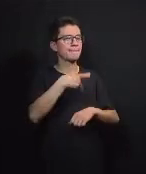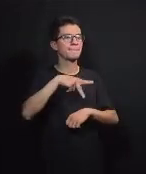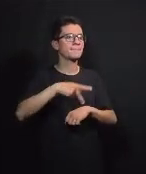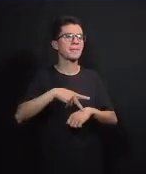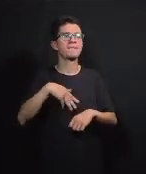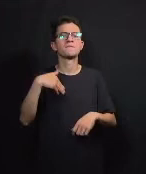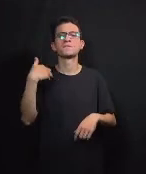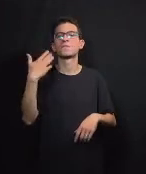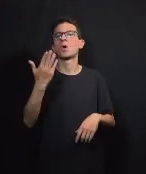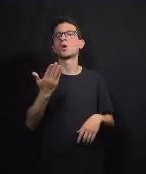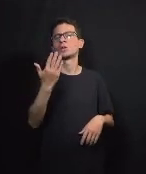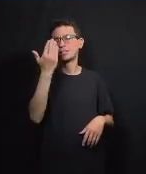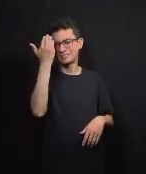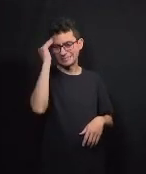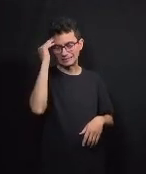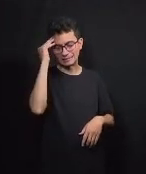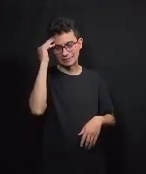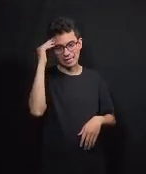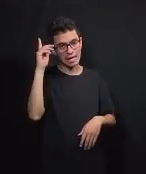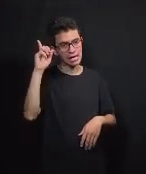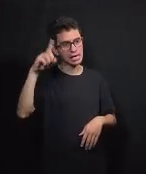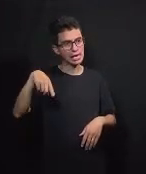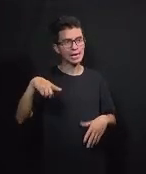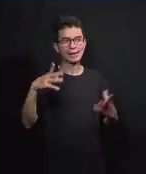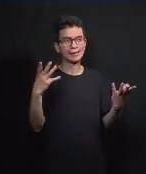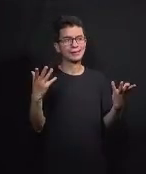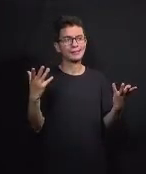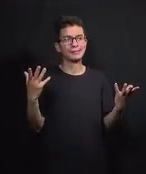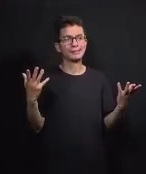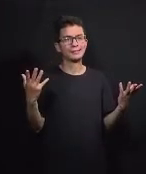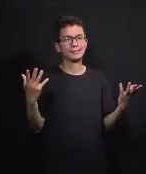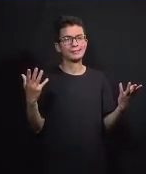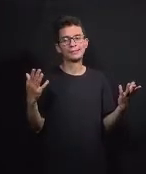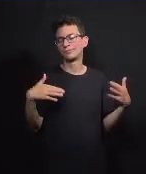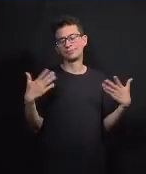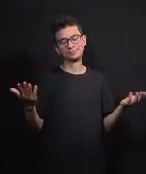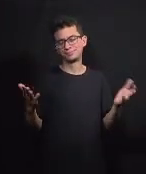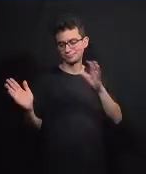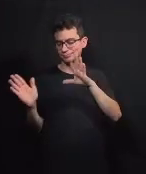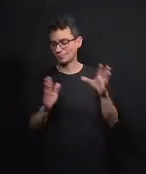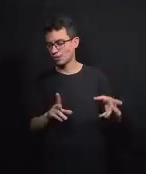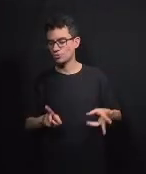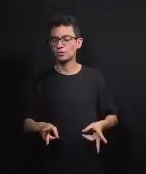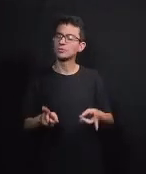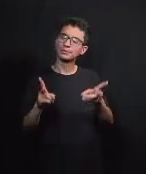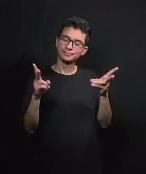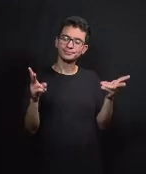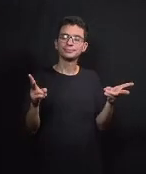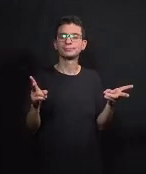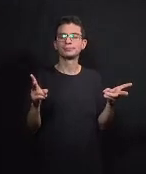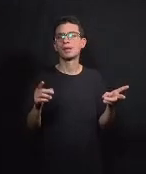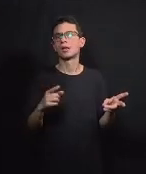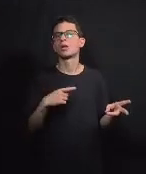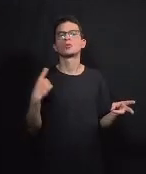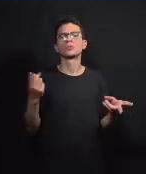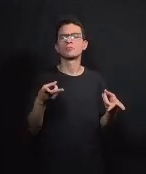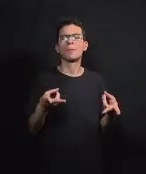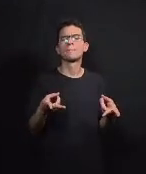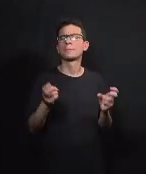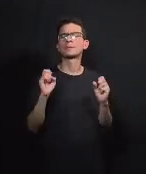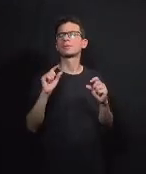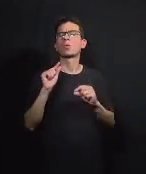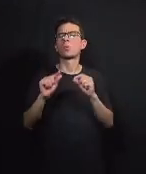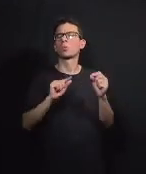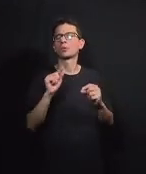enfim, é um mundo bastante, bastante estranho. Mas se nós vamos adiante, nós veremos que